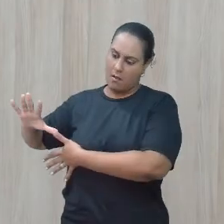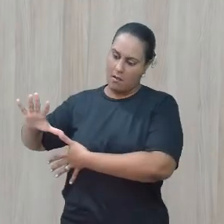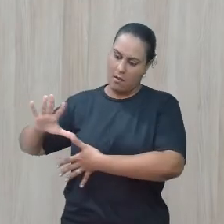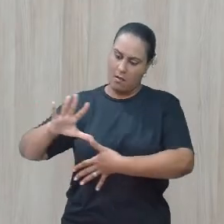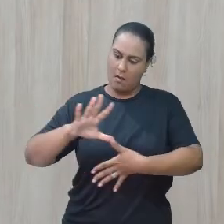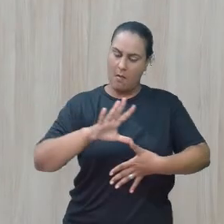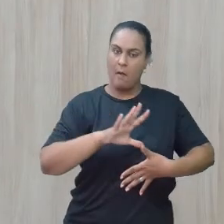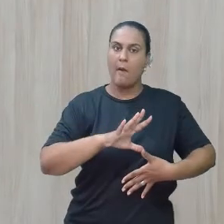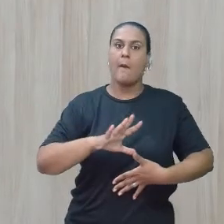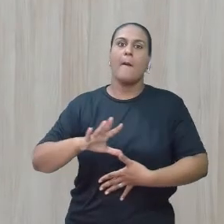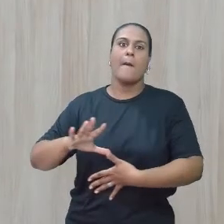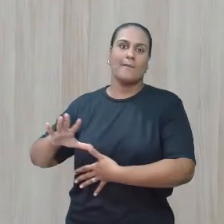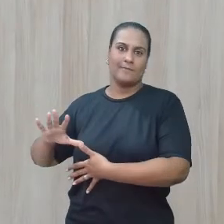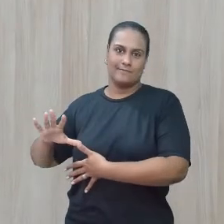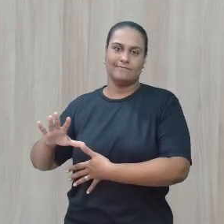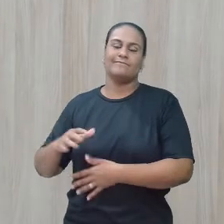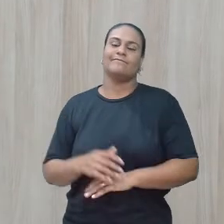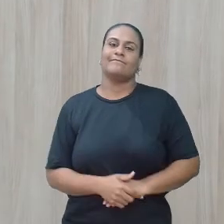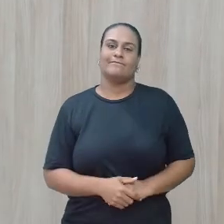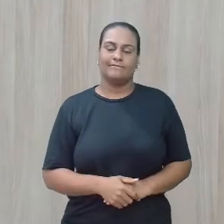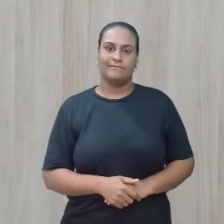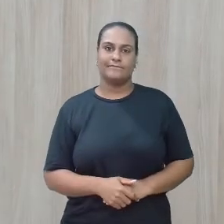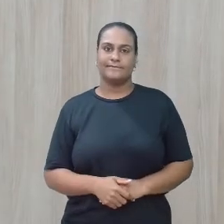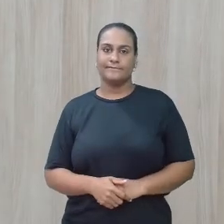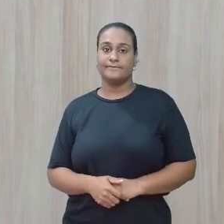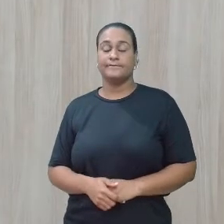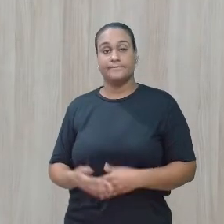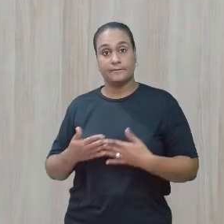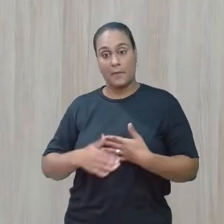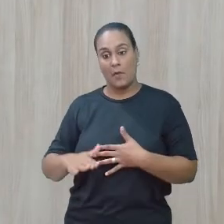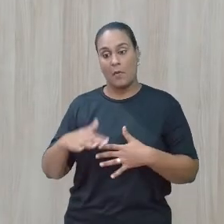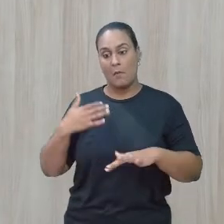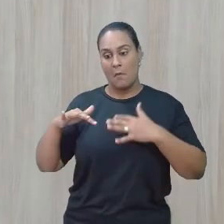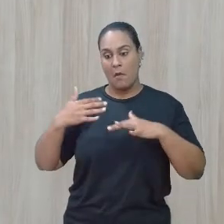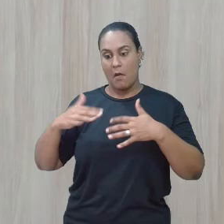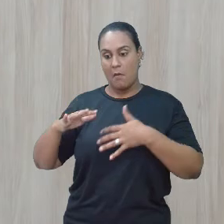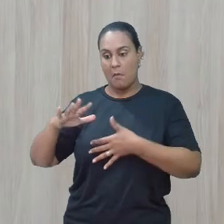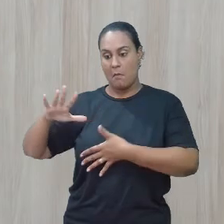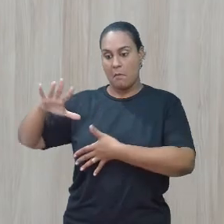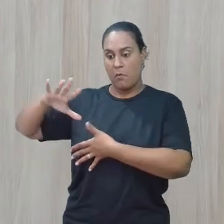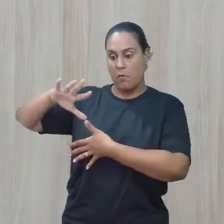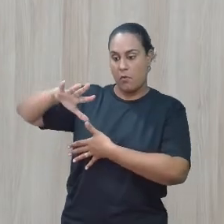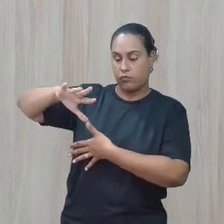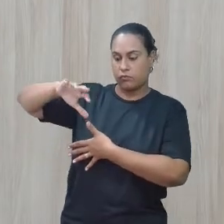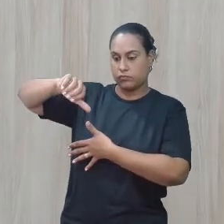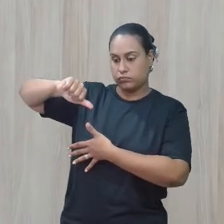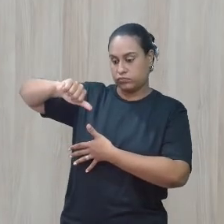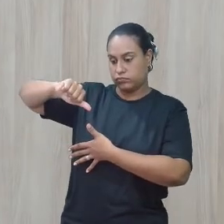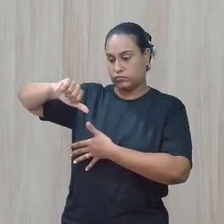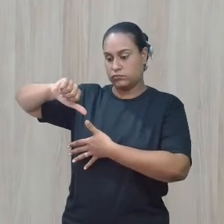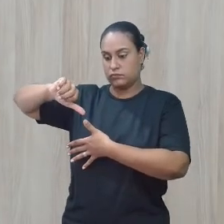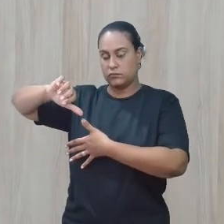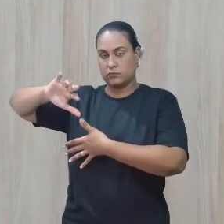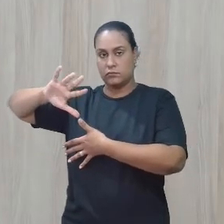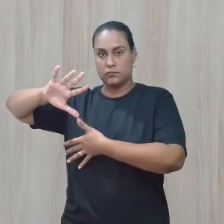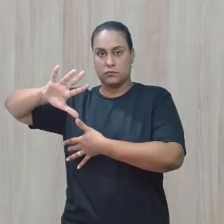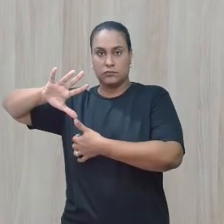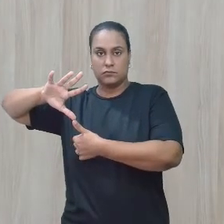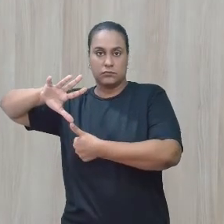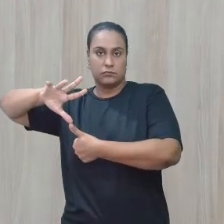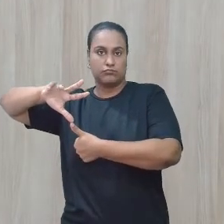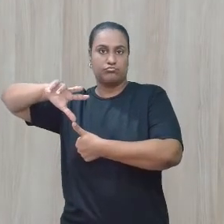né, o supercontinente, como é chamado. Então, a partir da movimentação das placas tectônicas, se formou